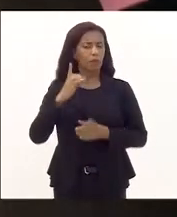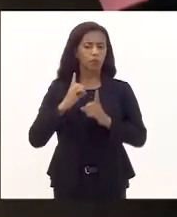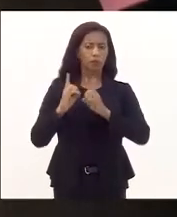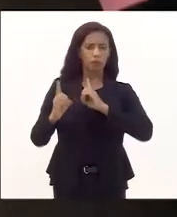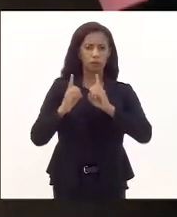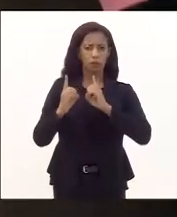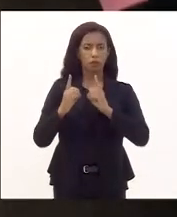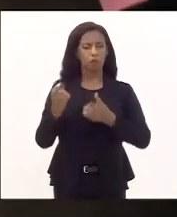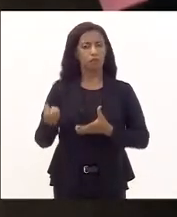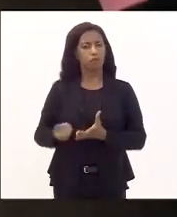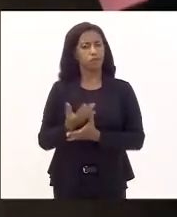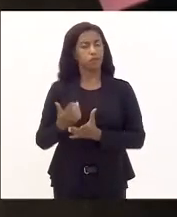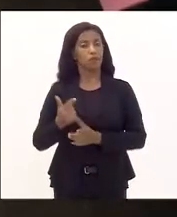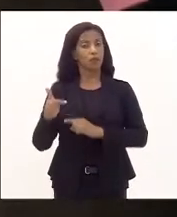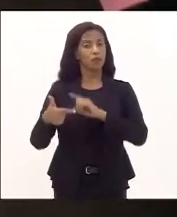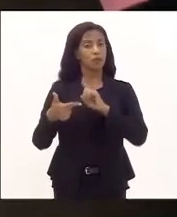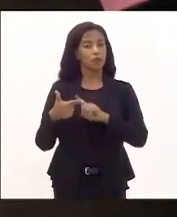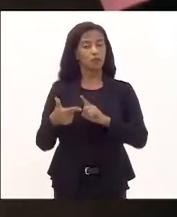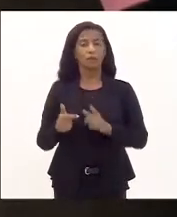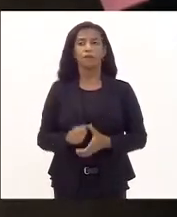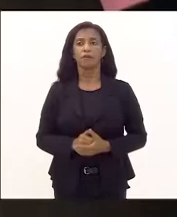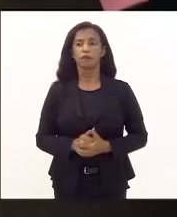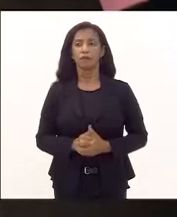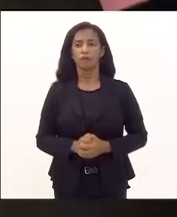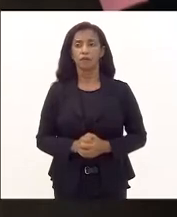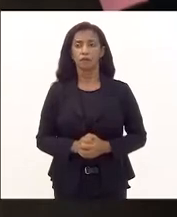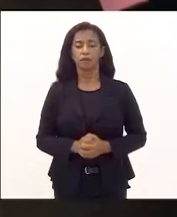suas iniciativas. Em segundo lugar,